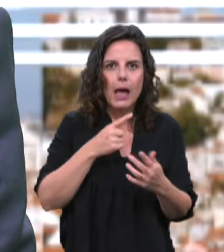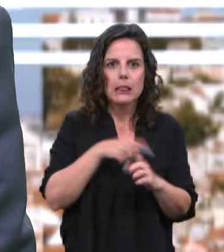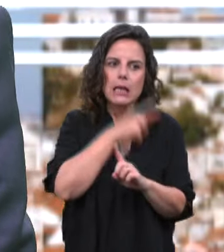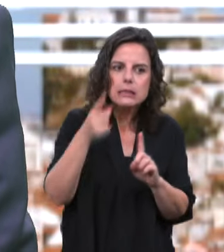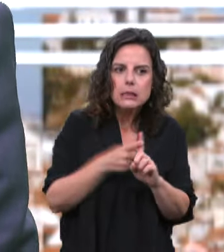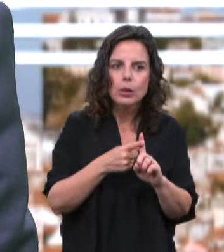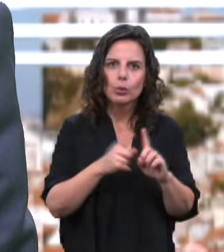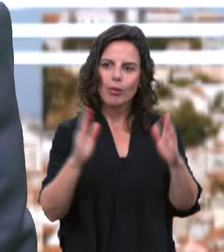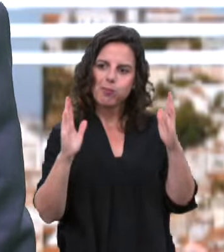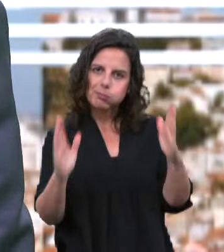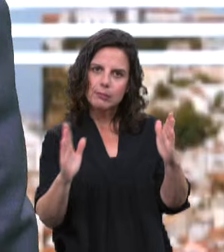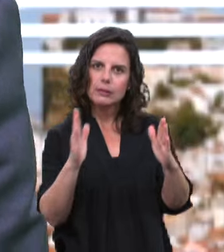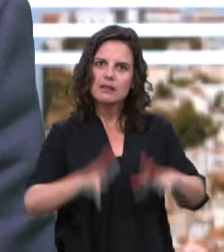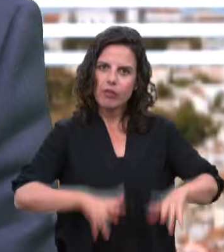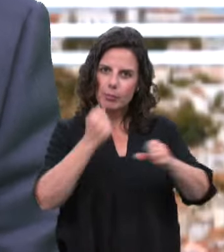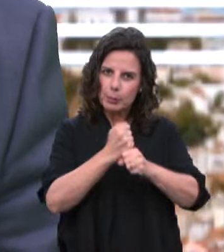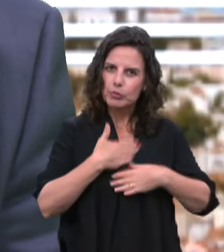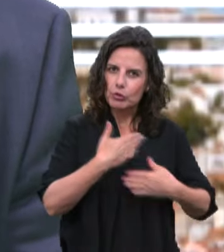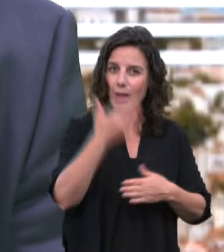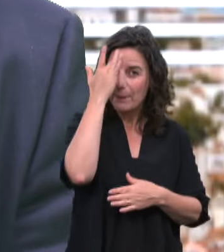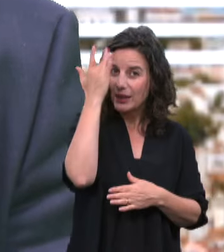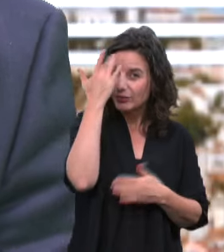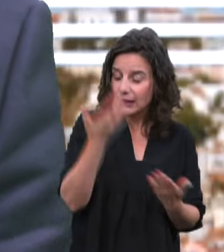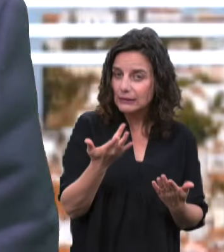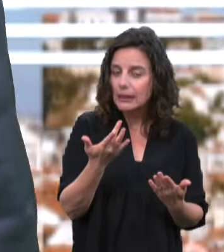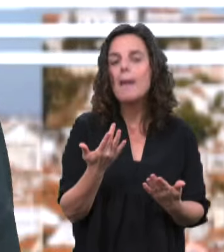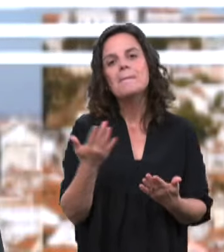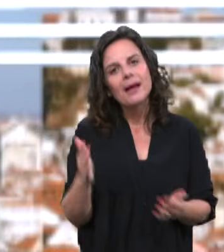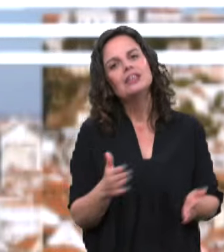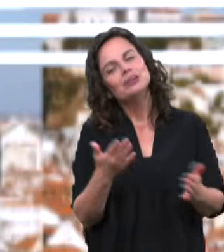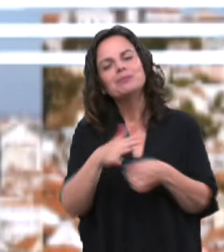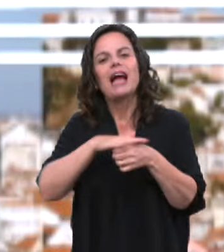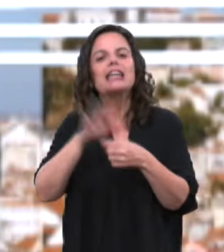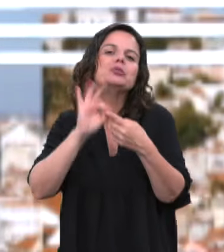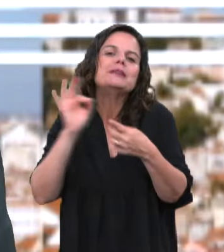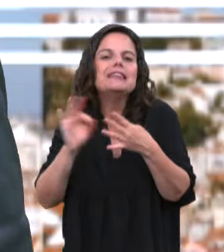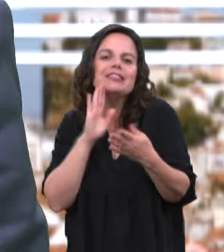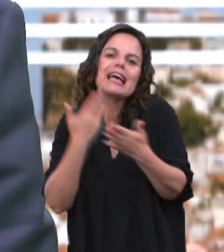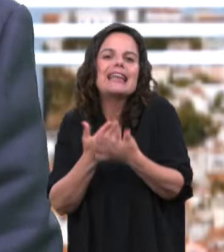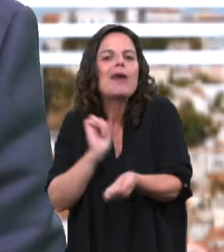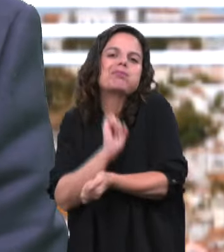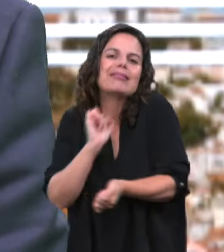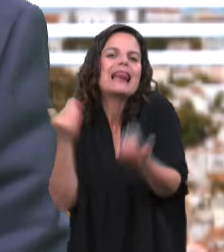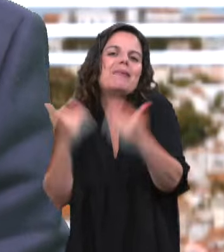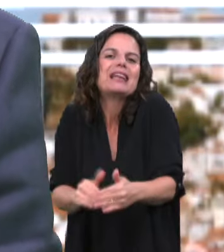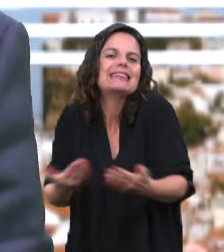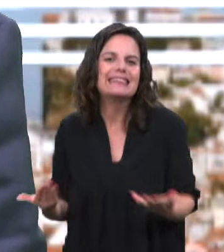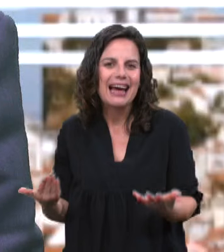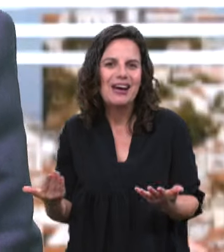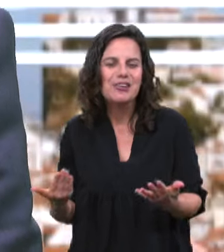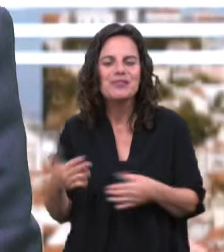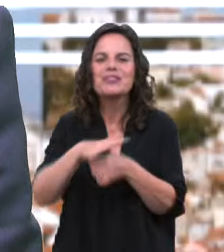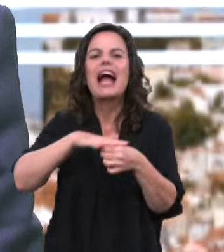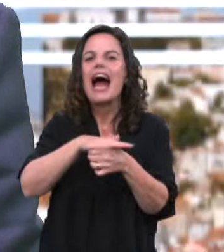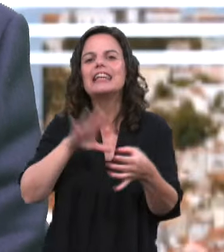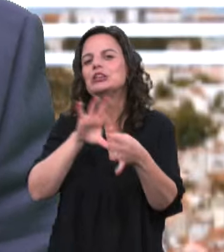de desenvolvimento profissional. Tem algumas limitações em algumas áreas muito específicas, nas áreas que envolvem